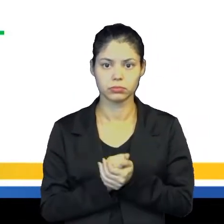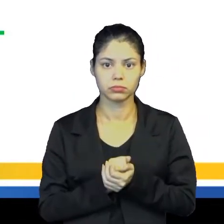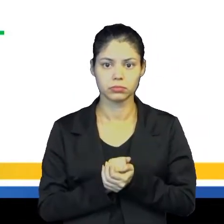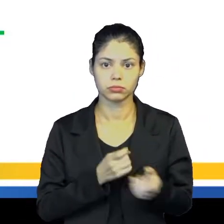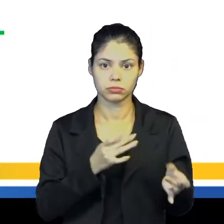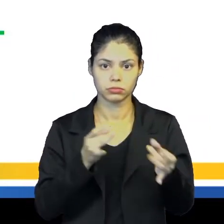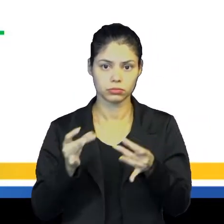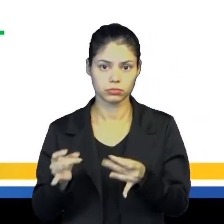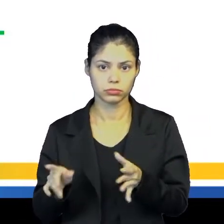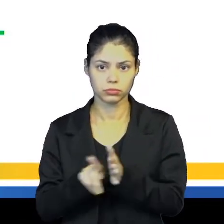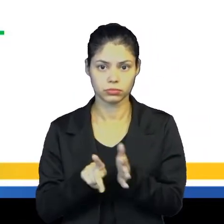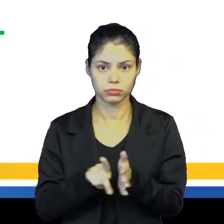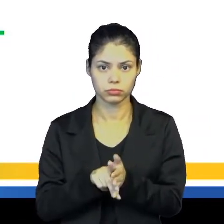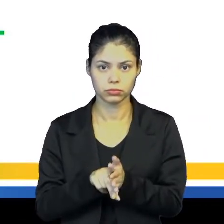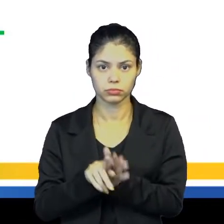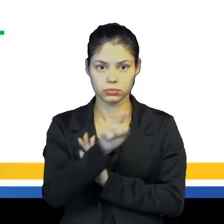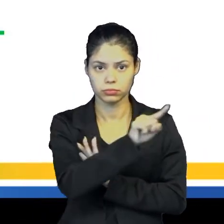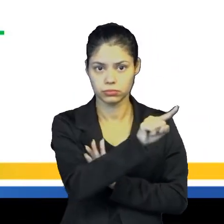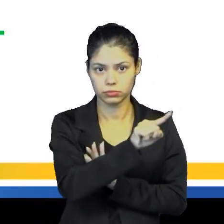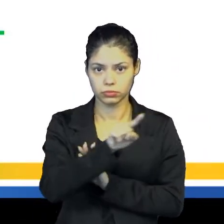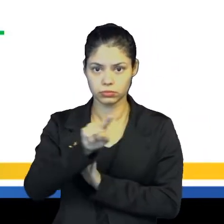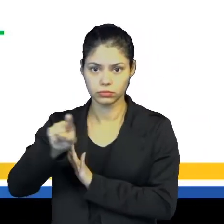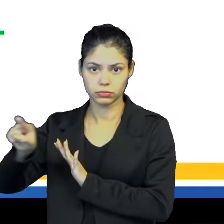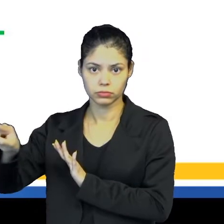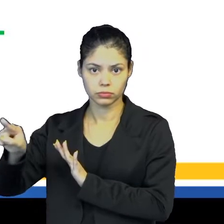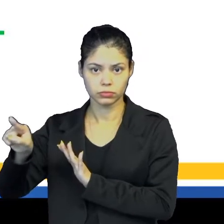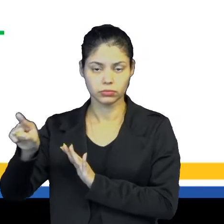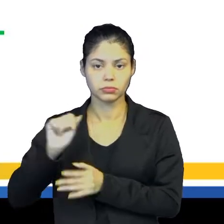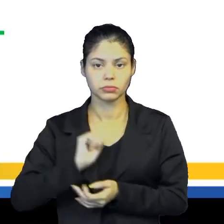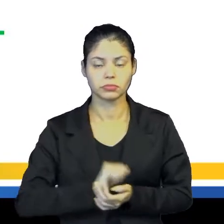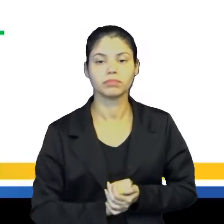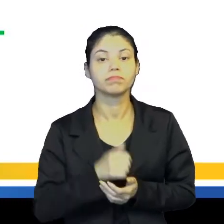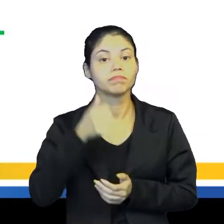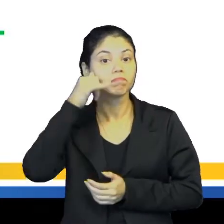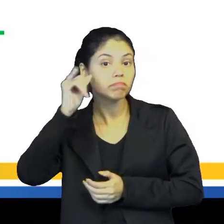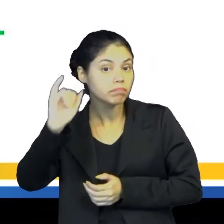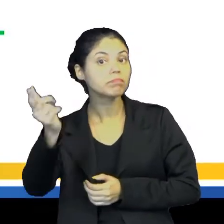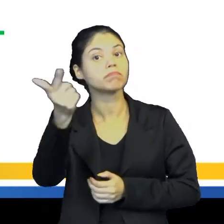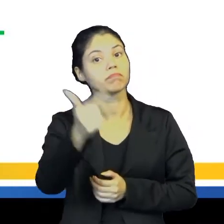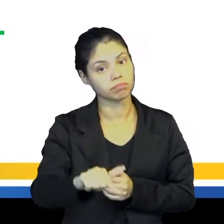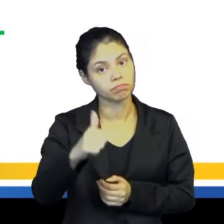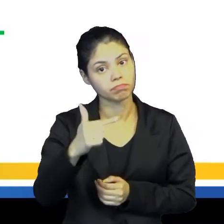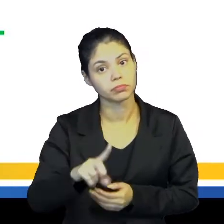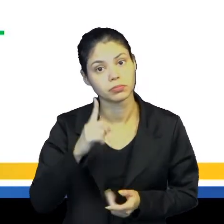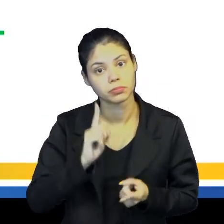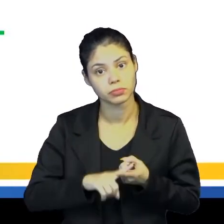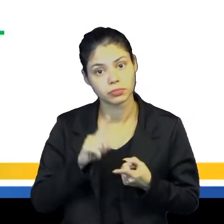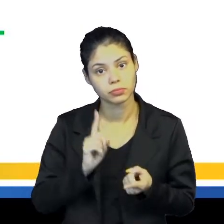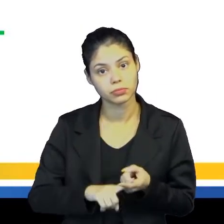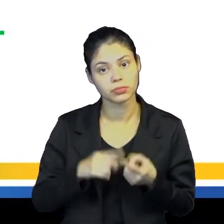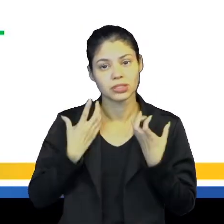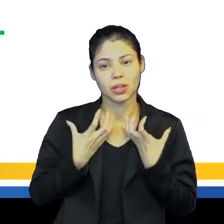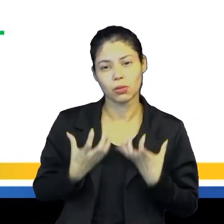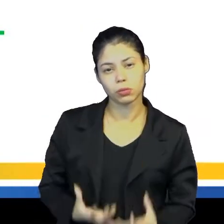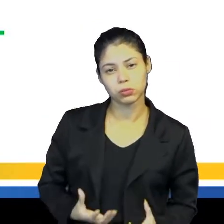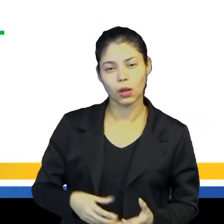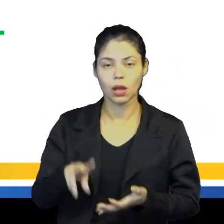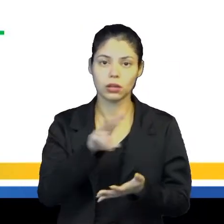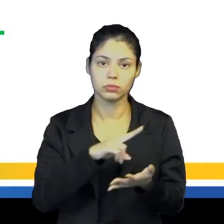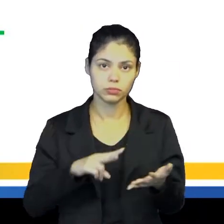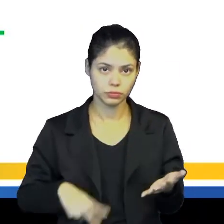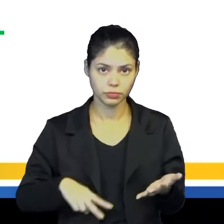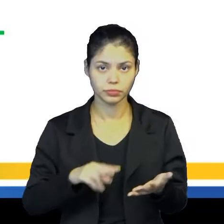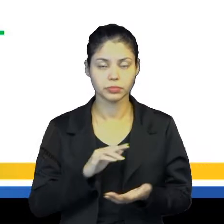dica, ela está sublinhada, né? Tem esse tracinho verde embaixo. Evite repetições, pois torna